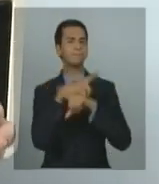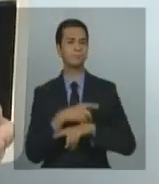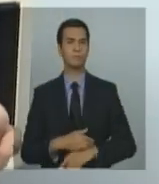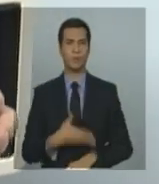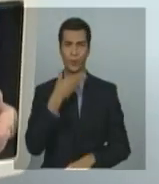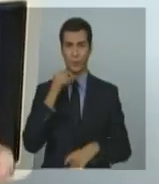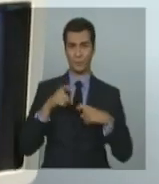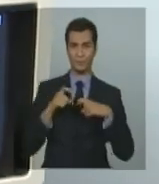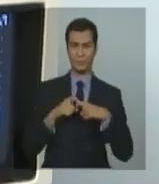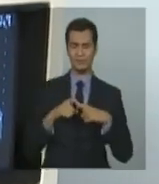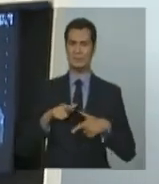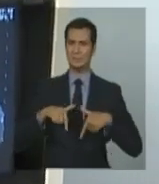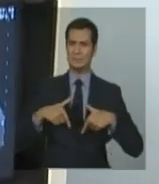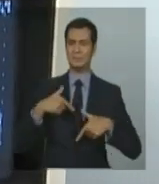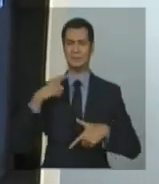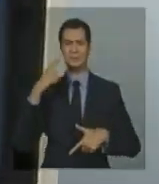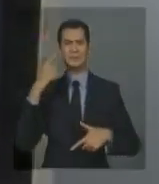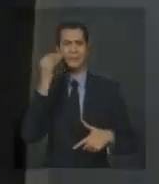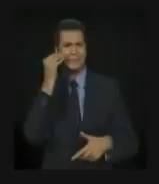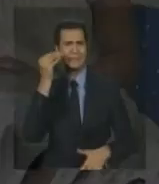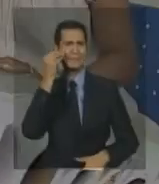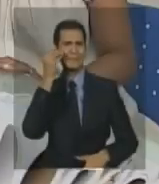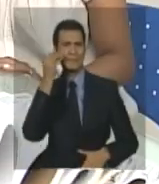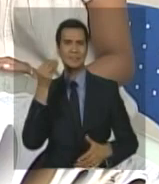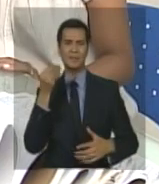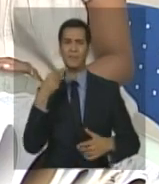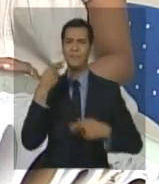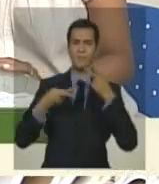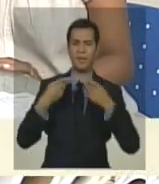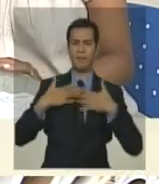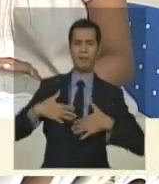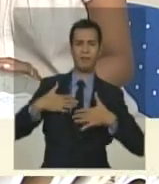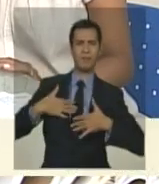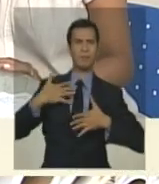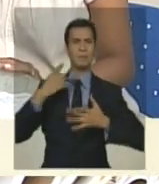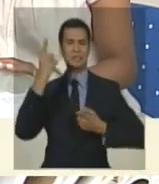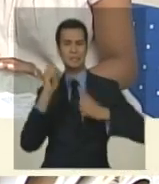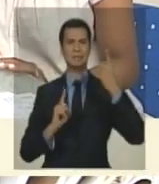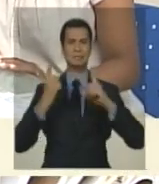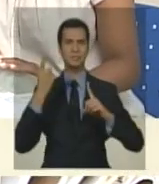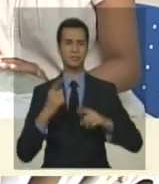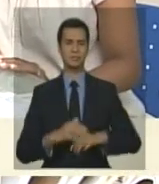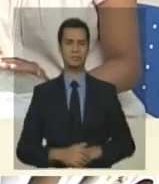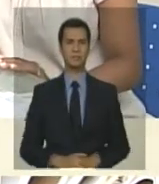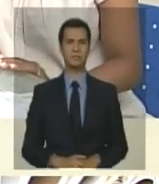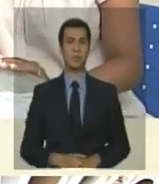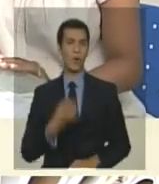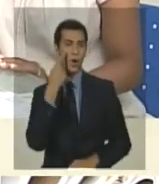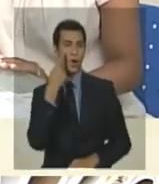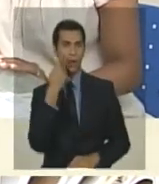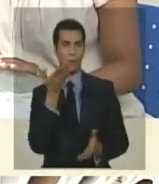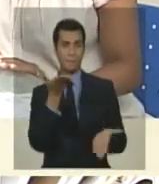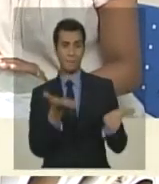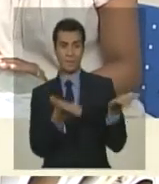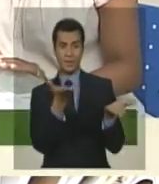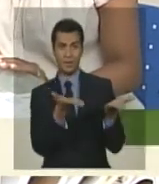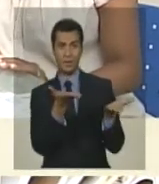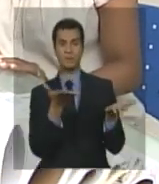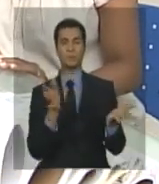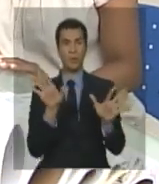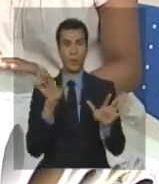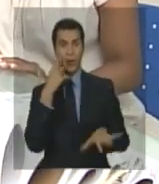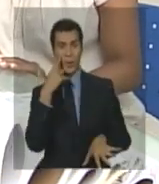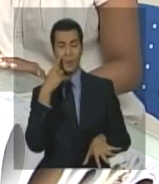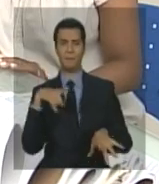esforça, fala devagar e gesticula. Um é peso, peso, balança, peso. O outro é a